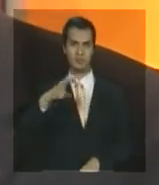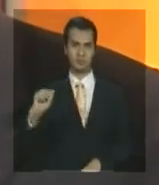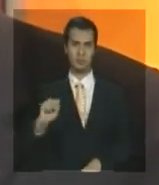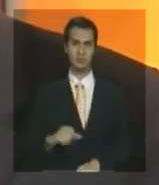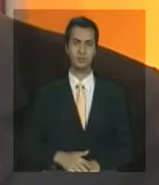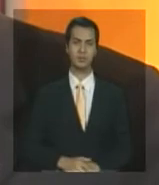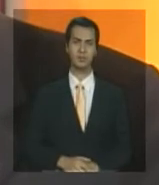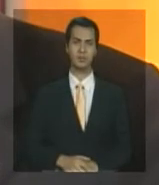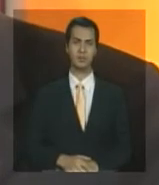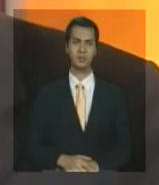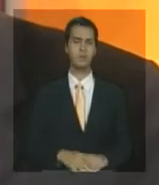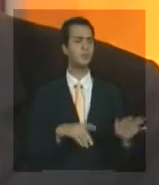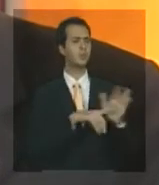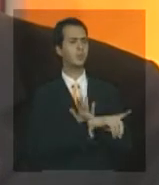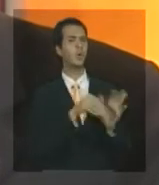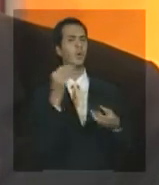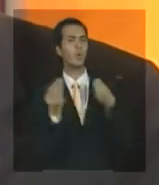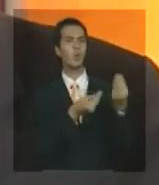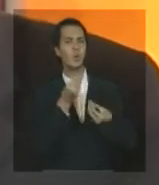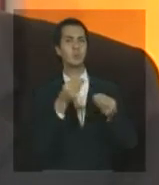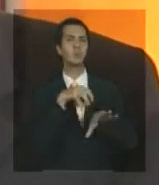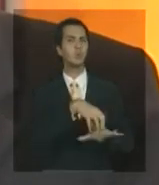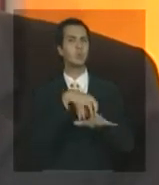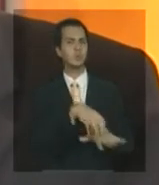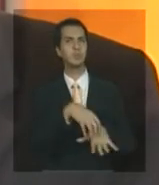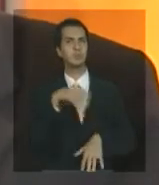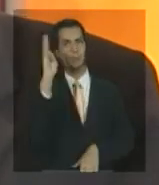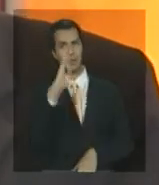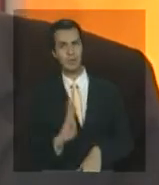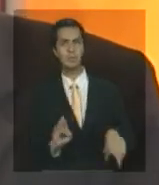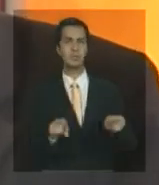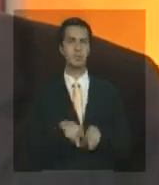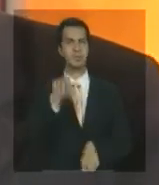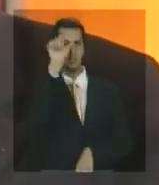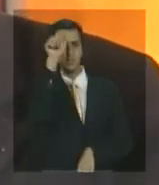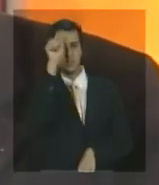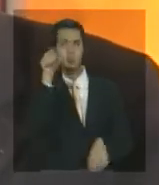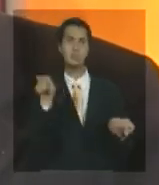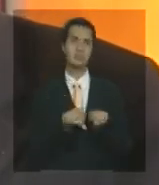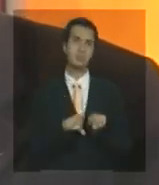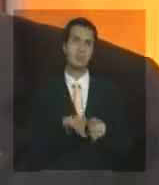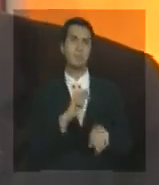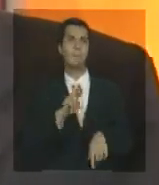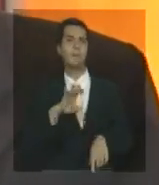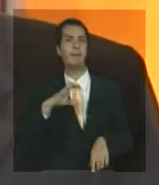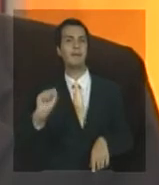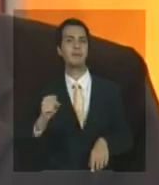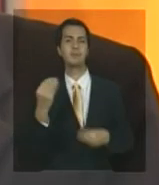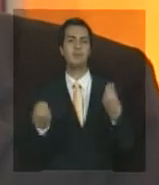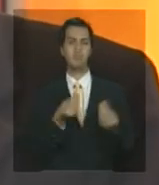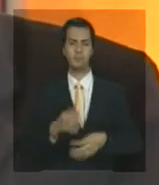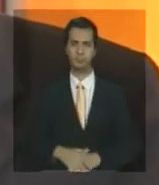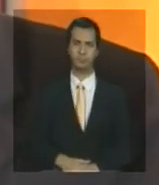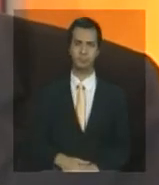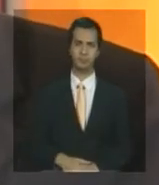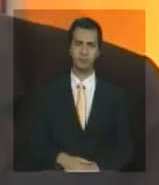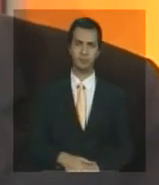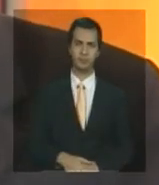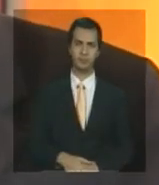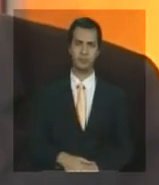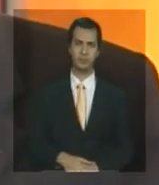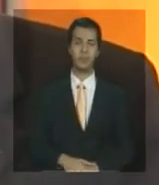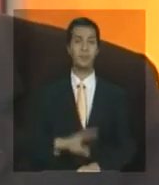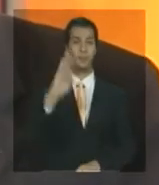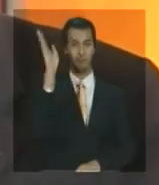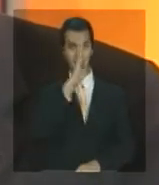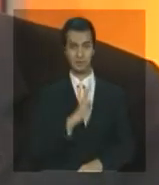Brasil e Índia e entre o Brasil e os BRICS? Olha, embora o Brasil, a Rússia, a Índia, a China sejam os países que